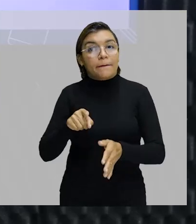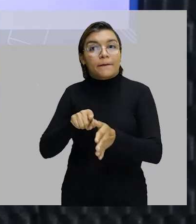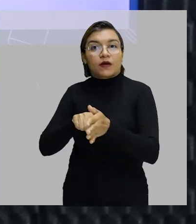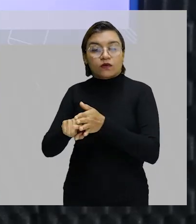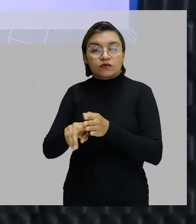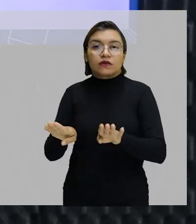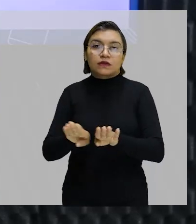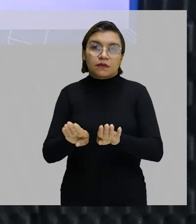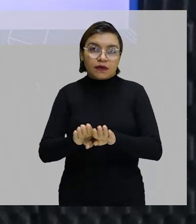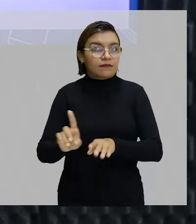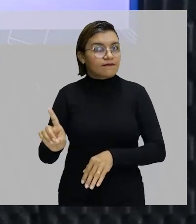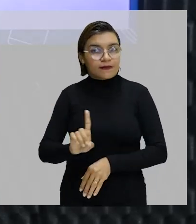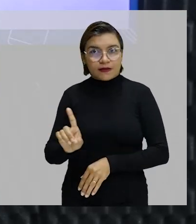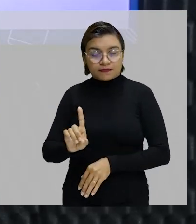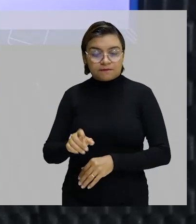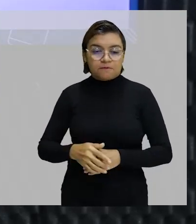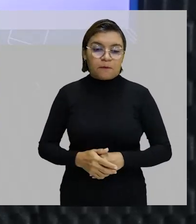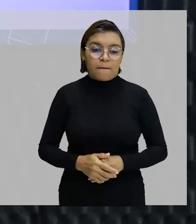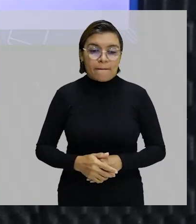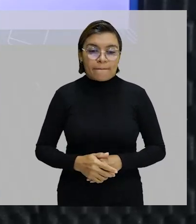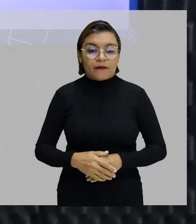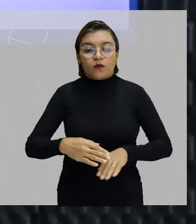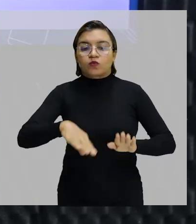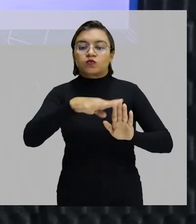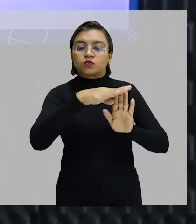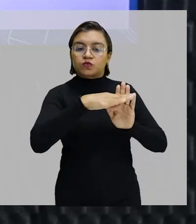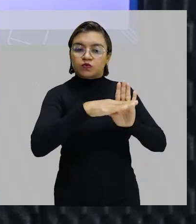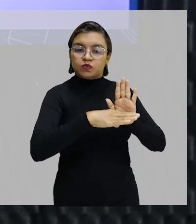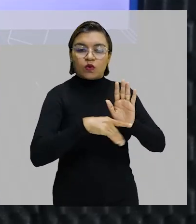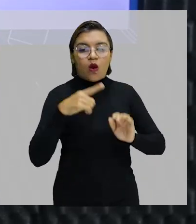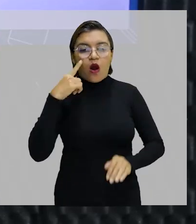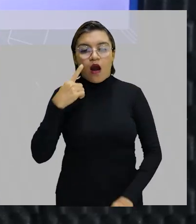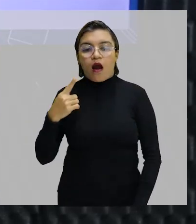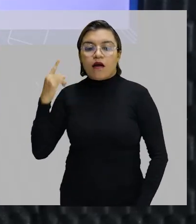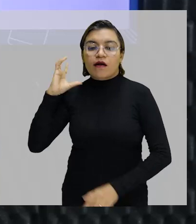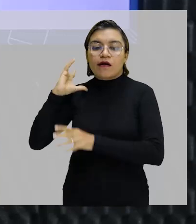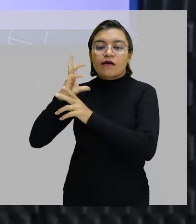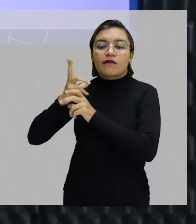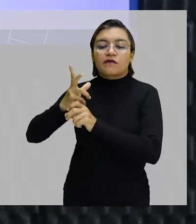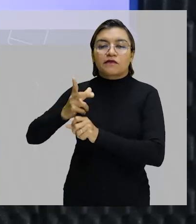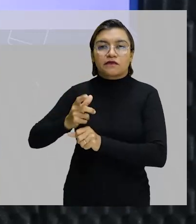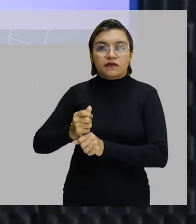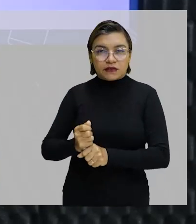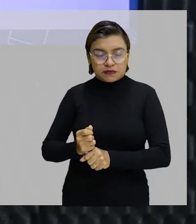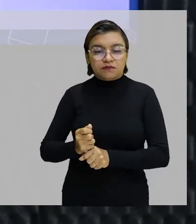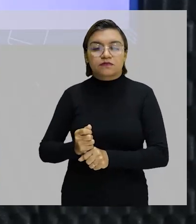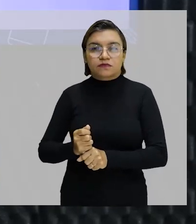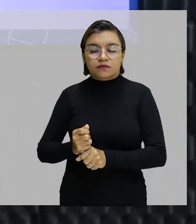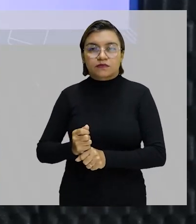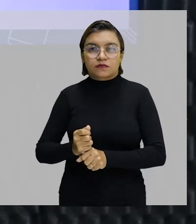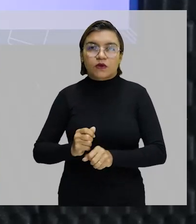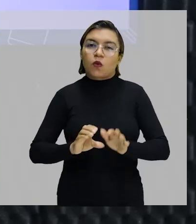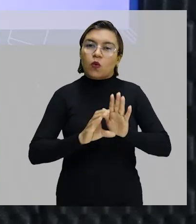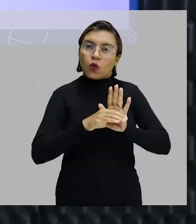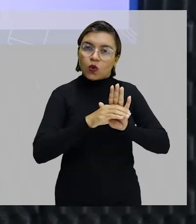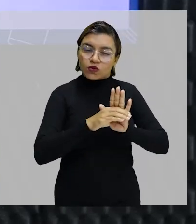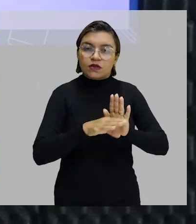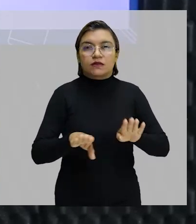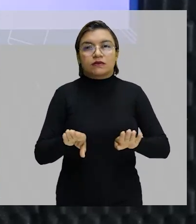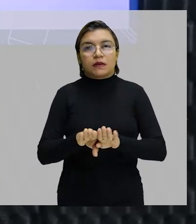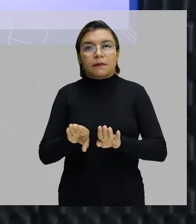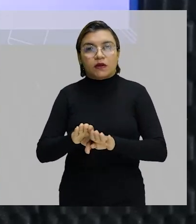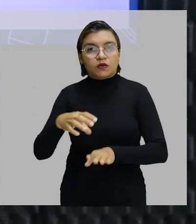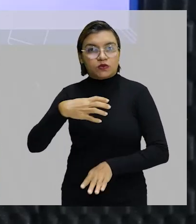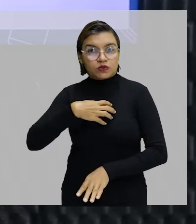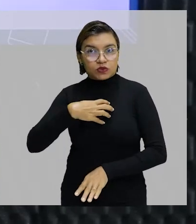e a negação. Bom, então o nosso roteiro primeiro, eu vou revisar um pouquinho com vocês a definição e o